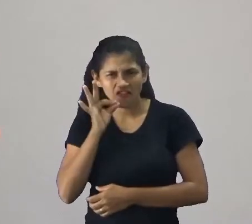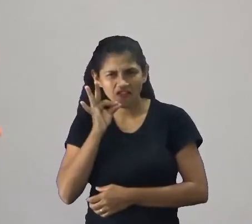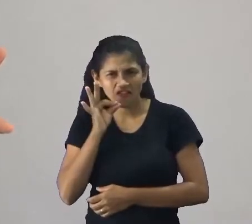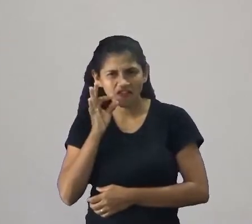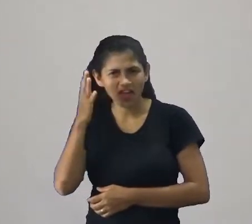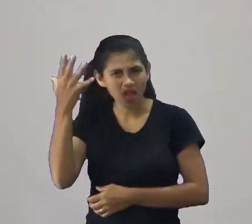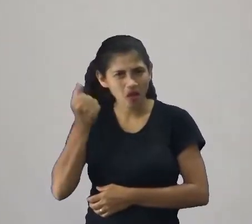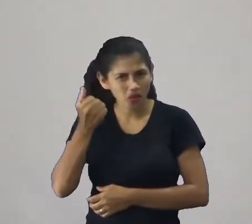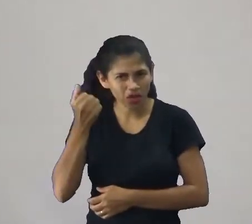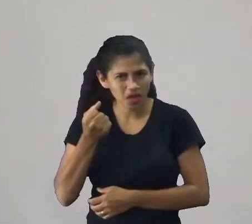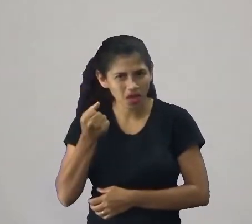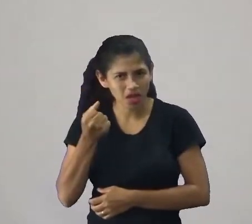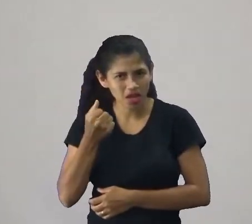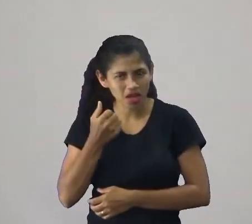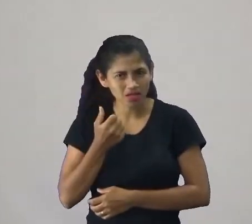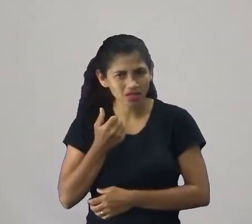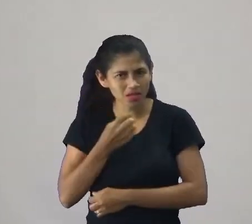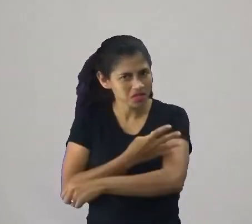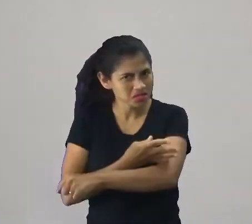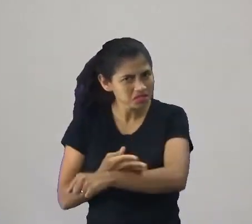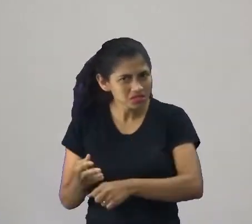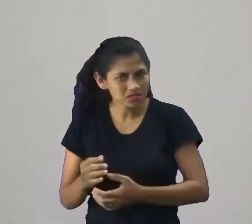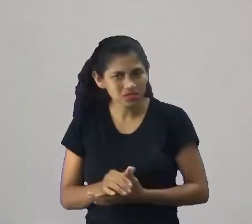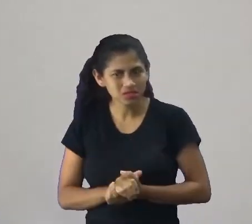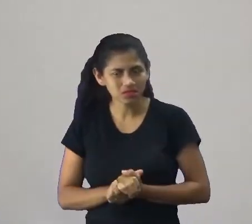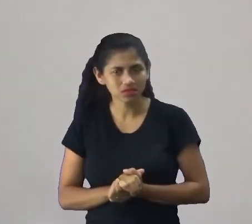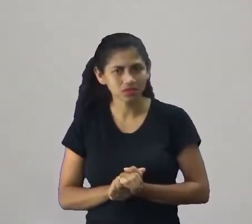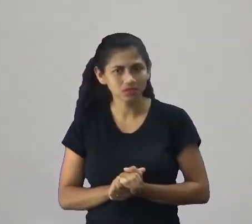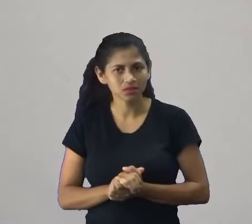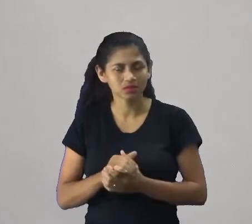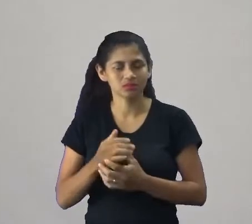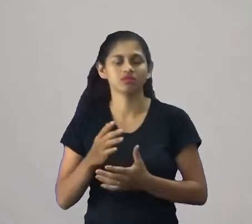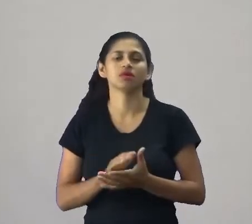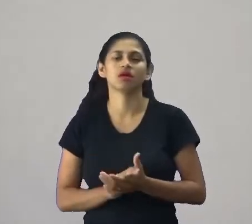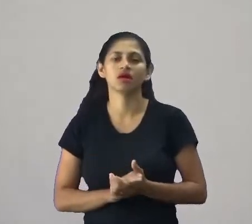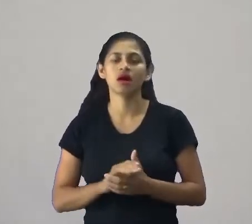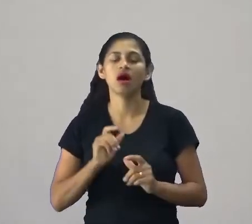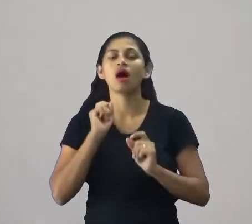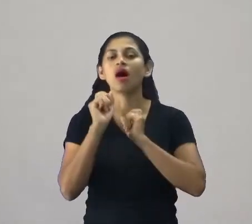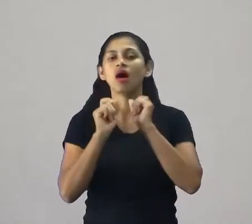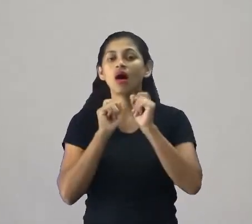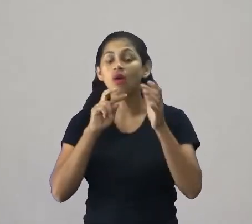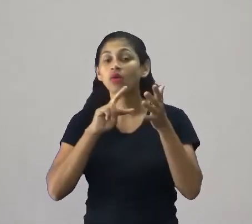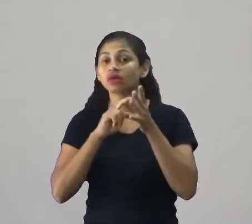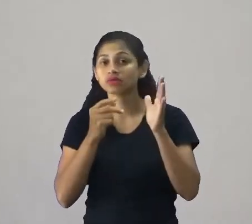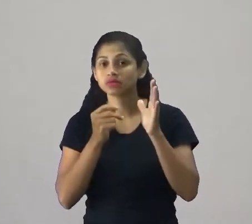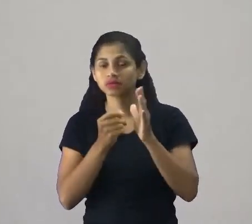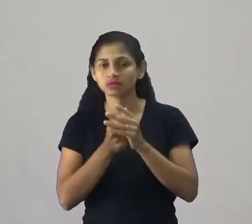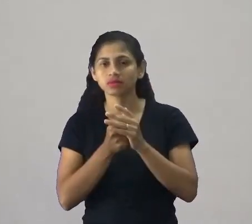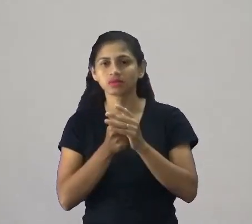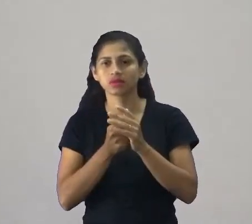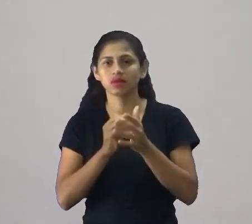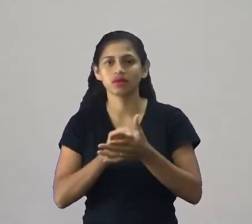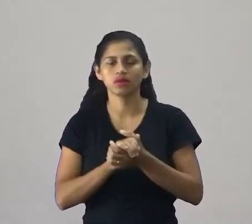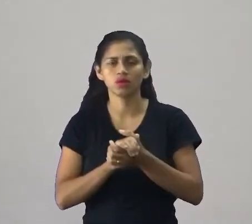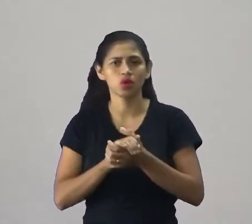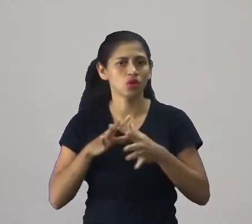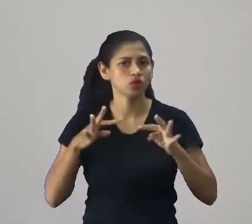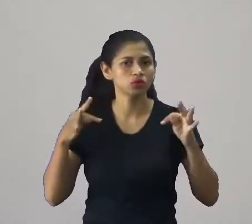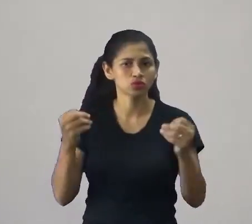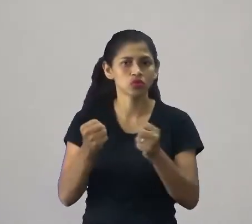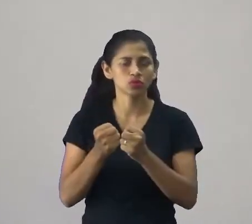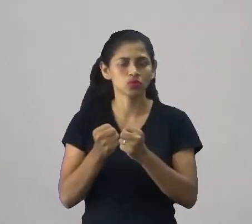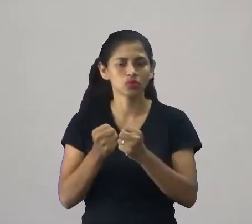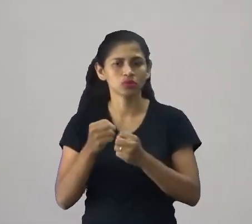não está falando de brincar, já vamos tomar um cafezinho? Não, café com leite é uma abordagem no momento da mancha de tipo, ó, vamos brincar aqui, tem